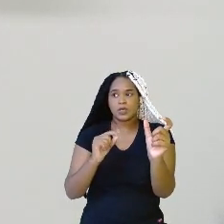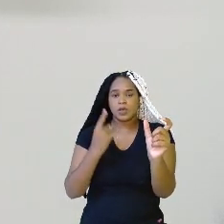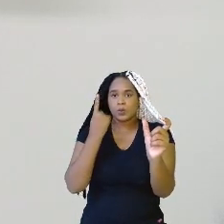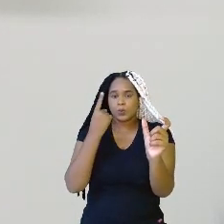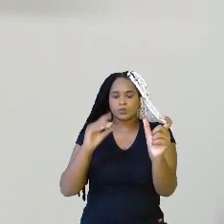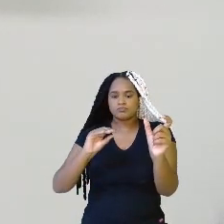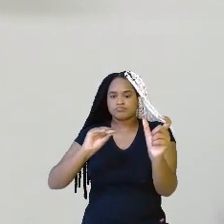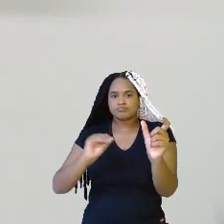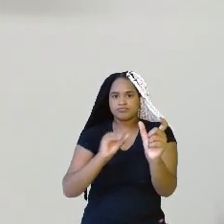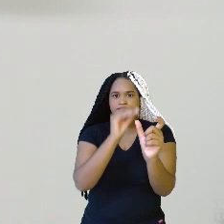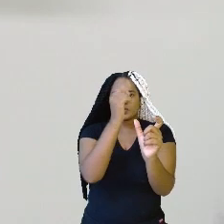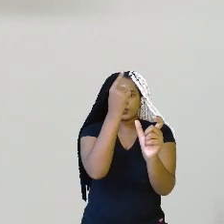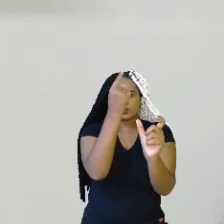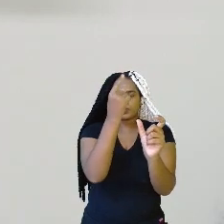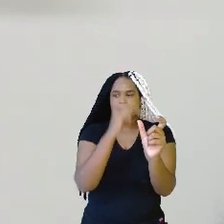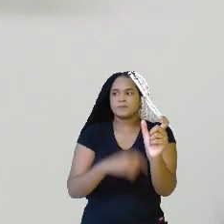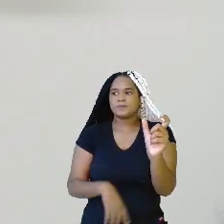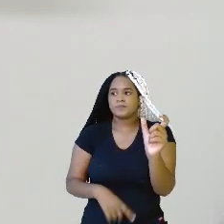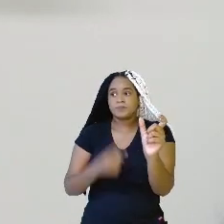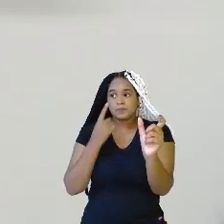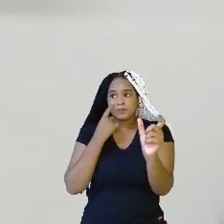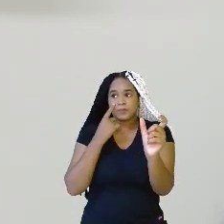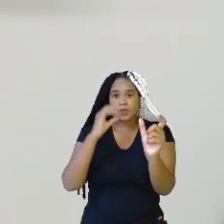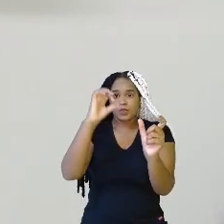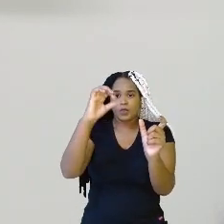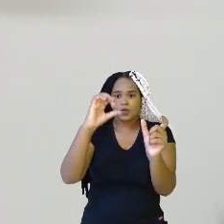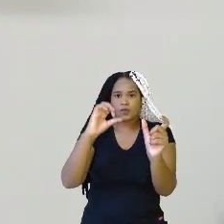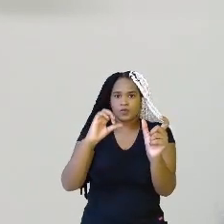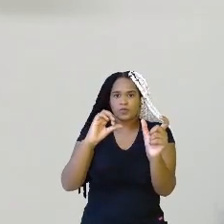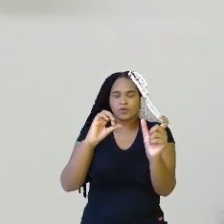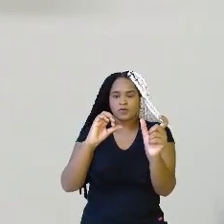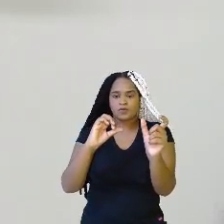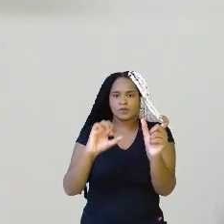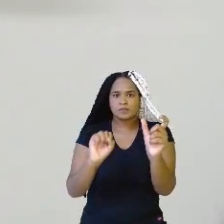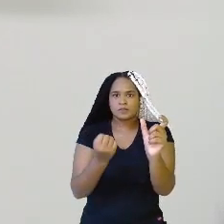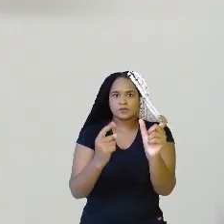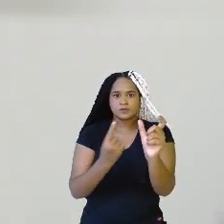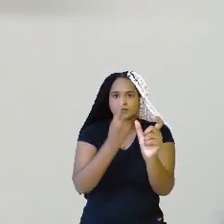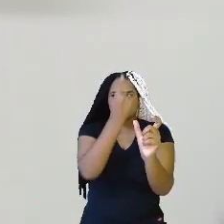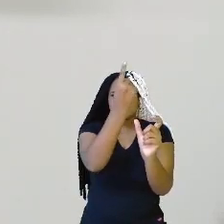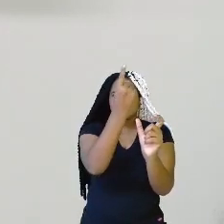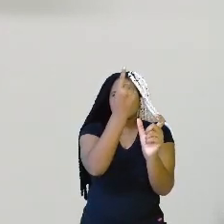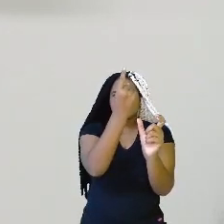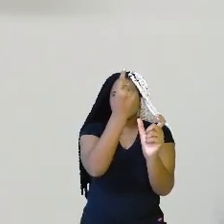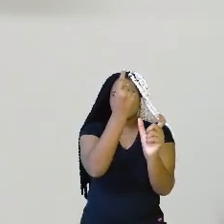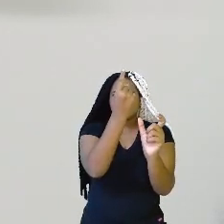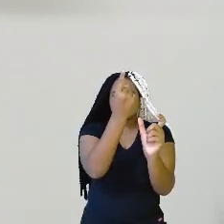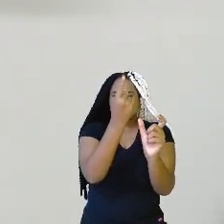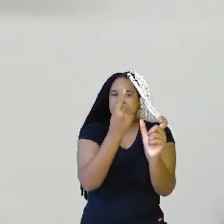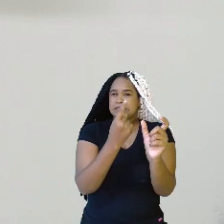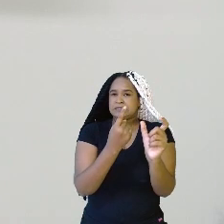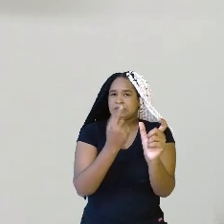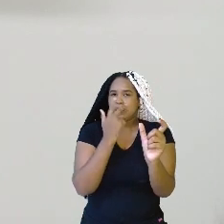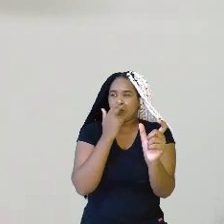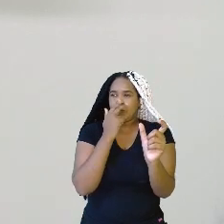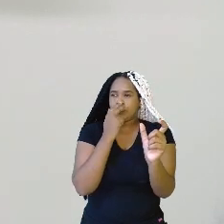número 1. E aqui, vê, 9 com 9, 18, vai 1. Tem alguma coisa estranha aqui,